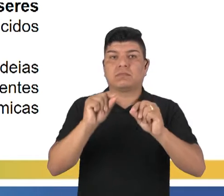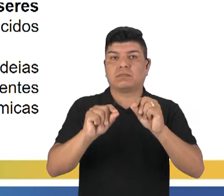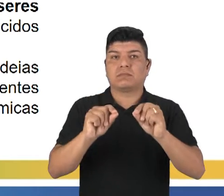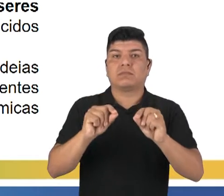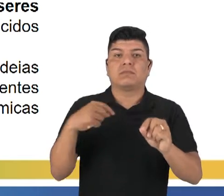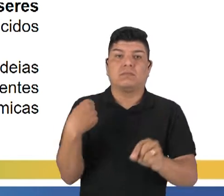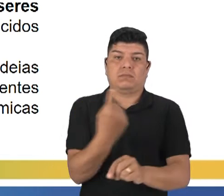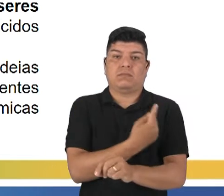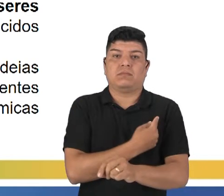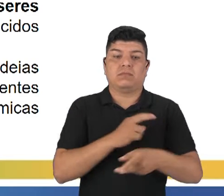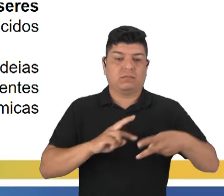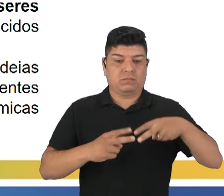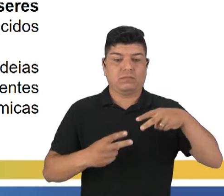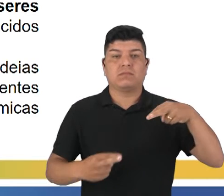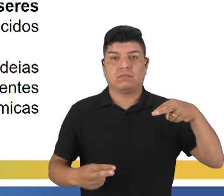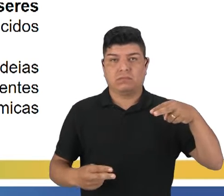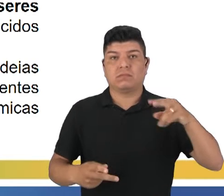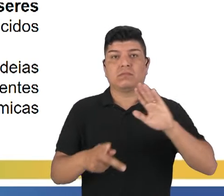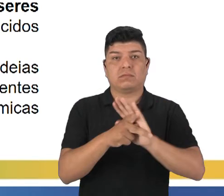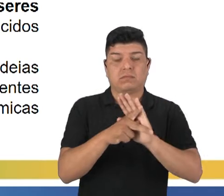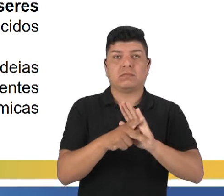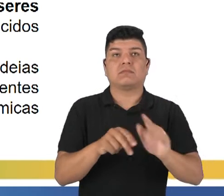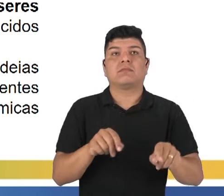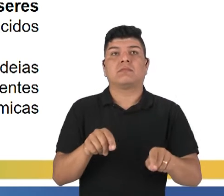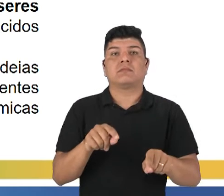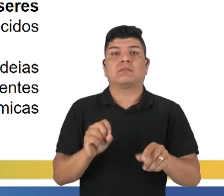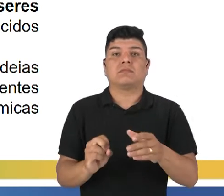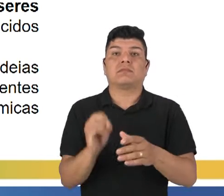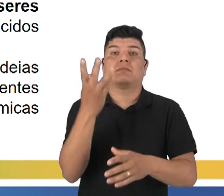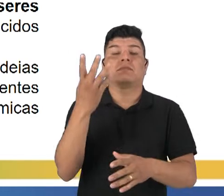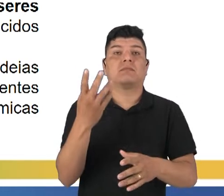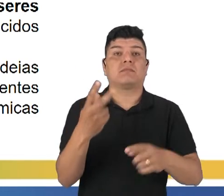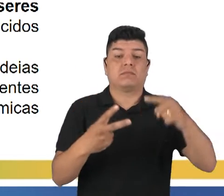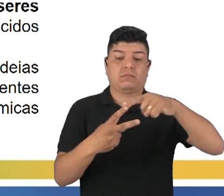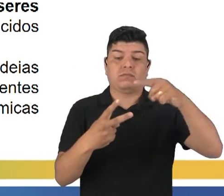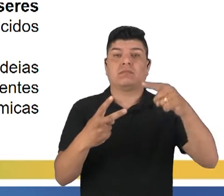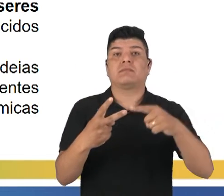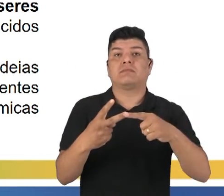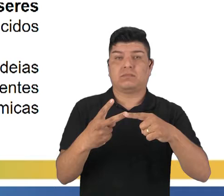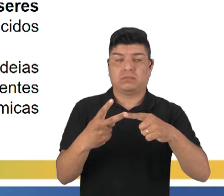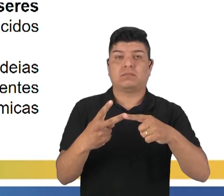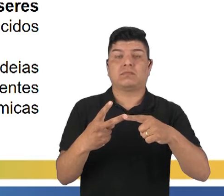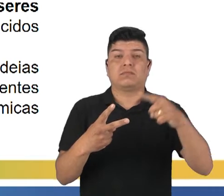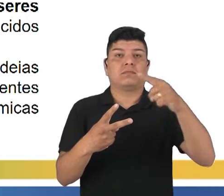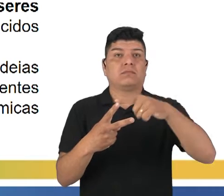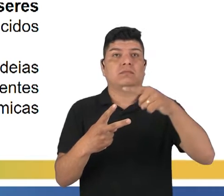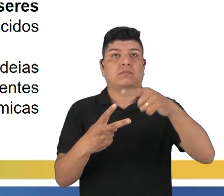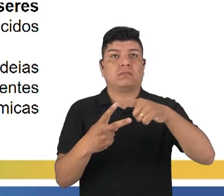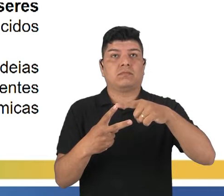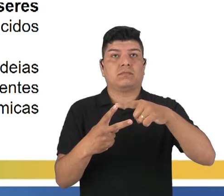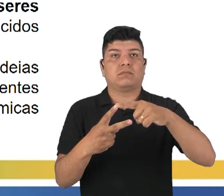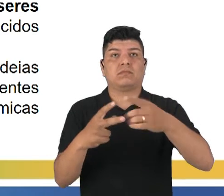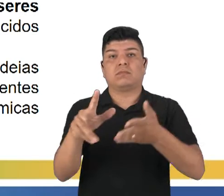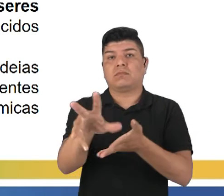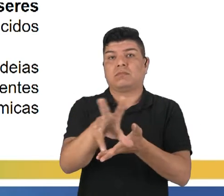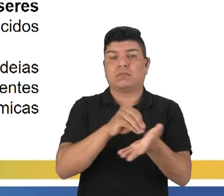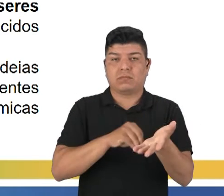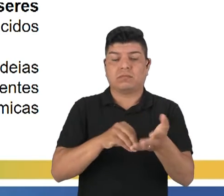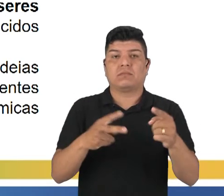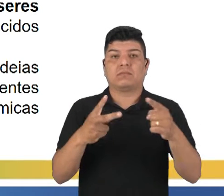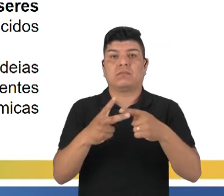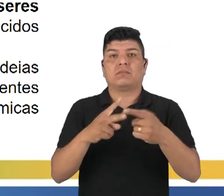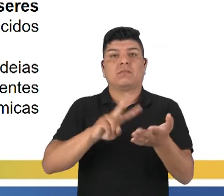determinadas pelo nosso DNA. E isso acontece em duas etapas, né, que nós chamamos de transcrição